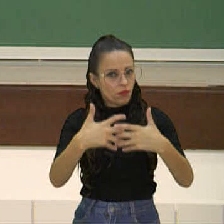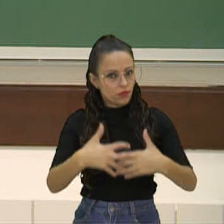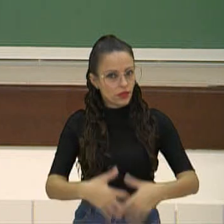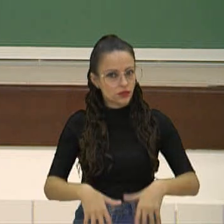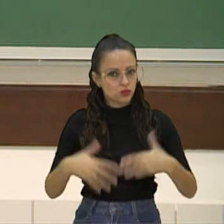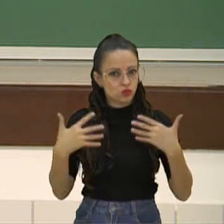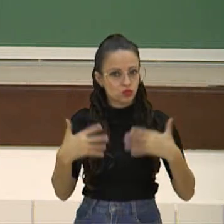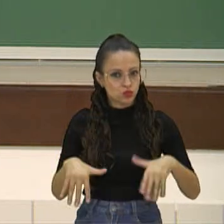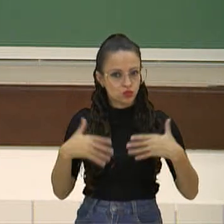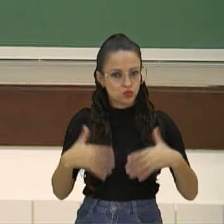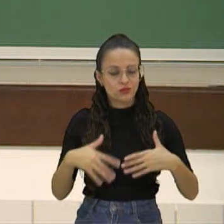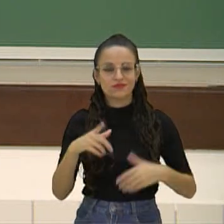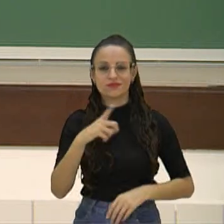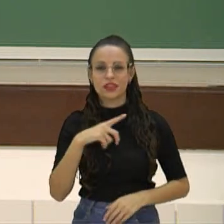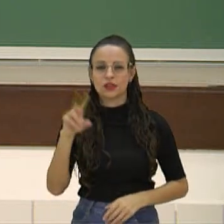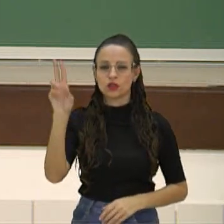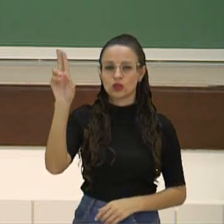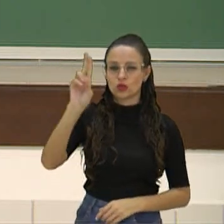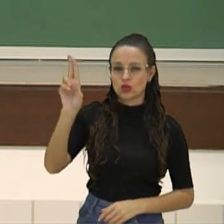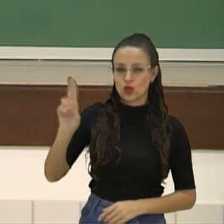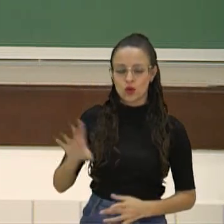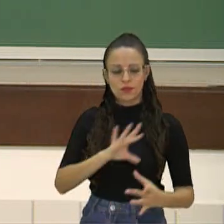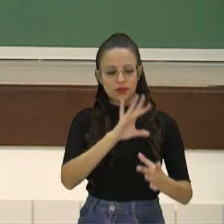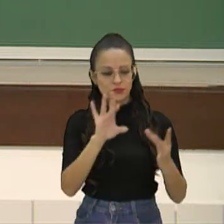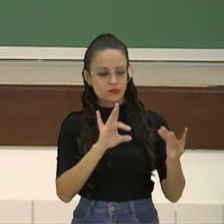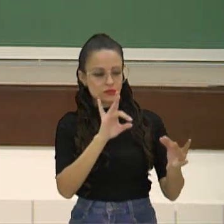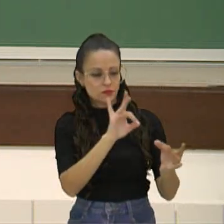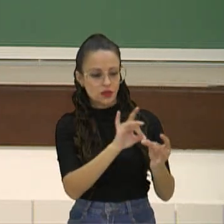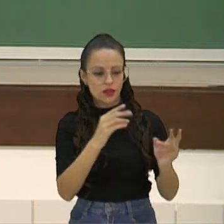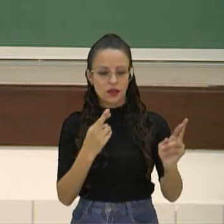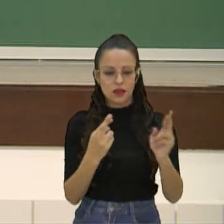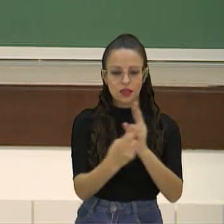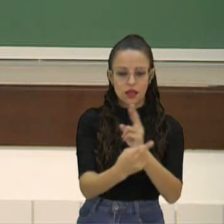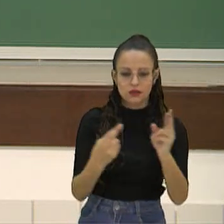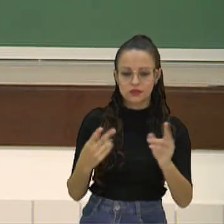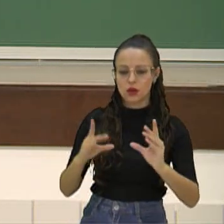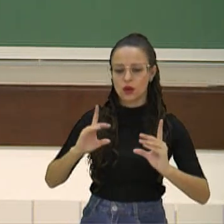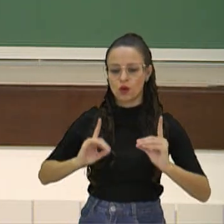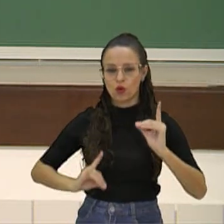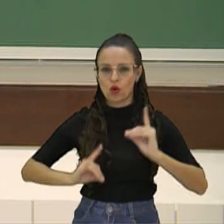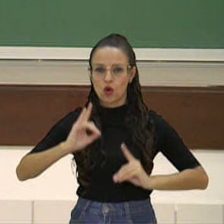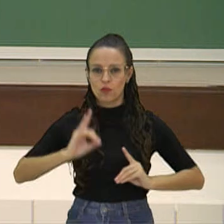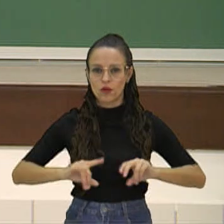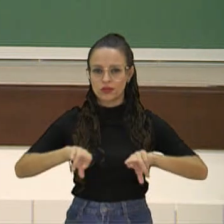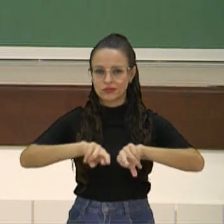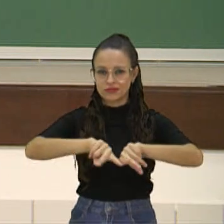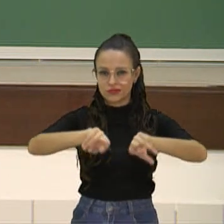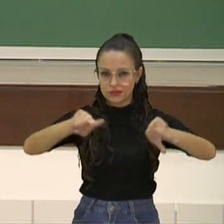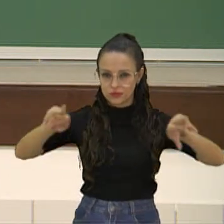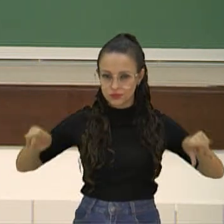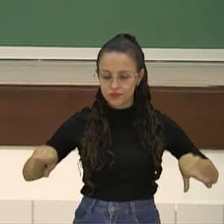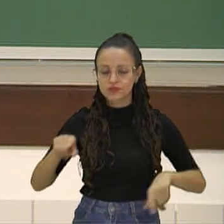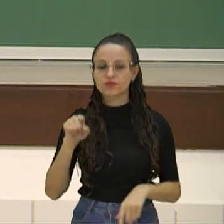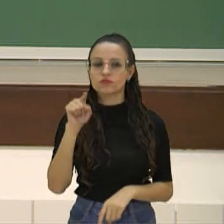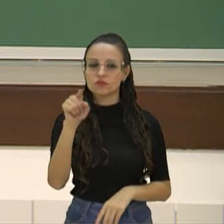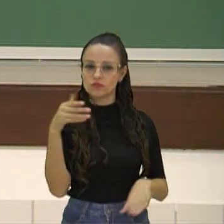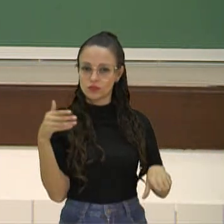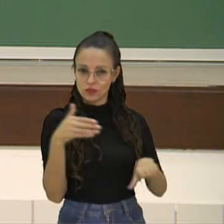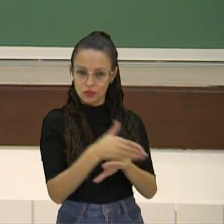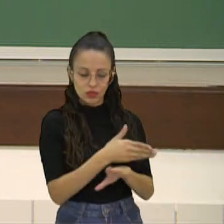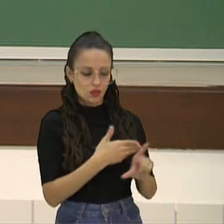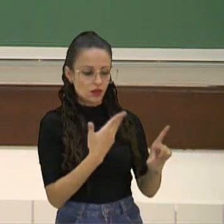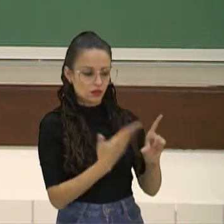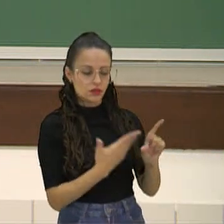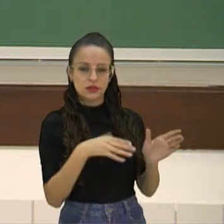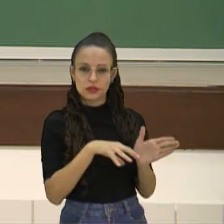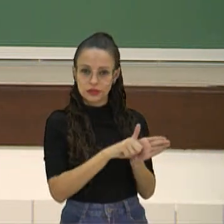ele tem nomes específicos, tem relações específicas, tem hormônios envolvidos e tudo mais. Lá na plataforma do Google Classroom, você vai ter